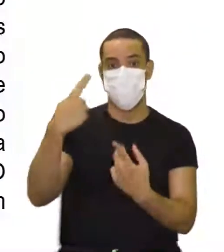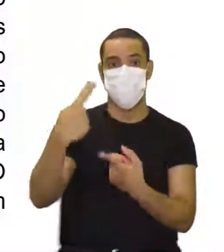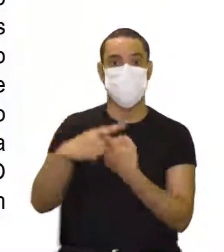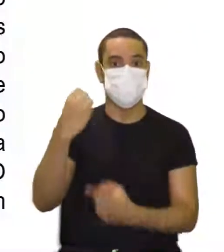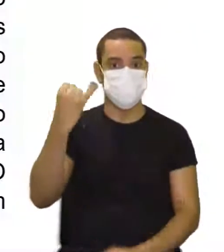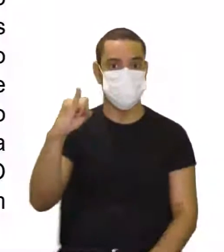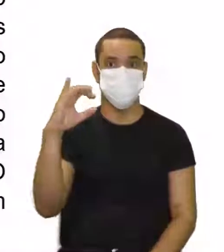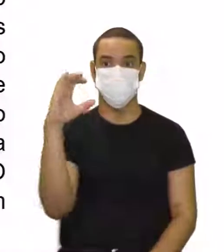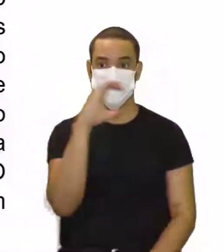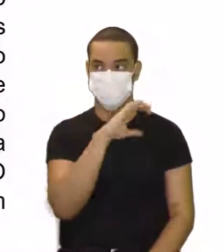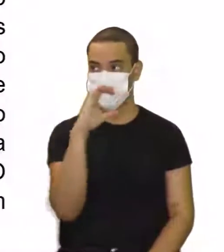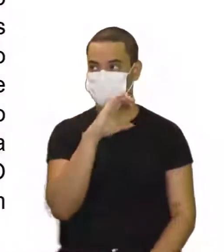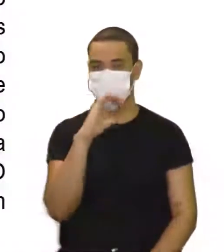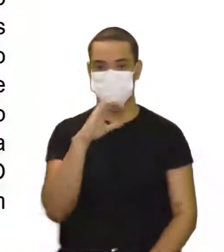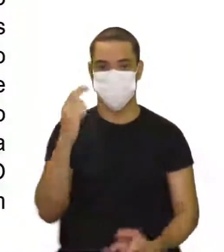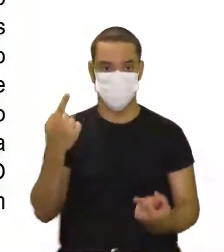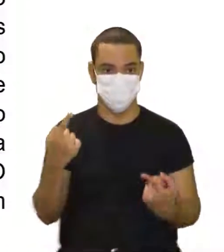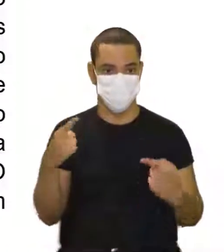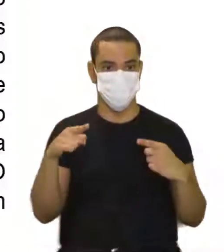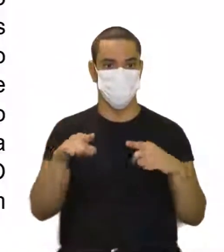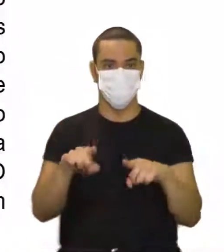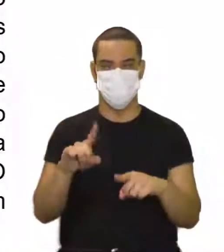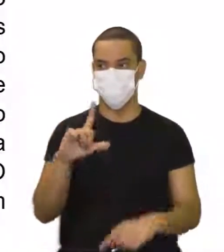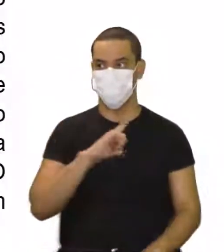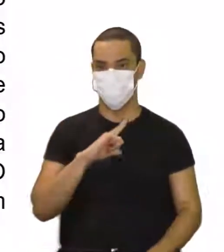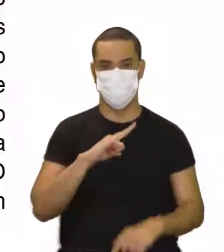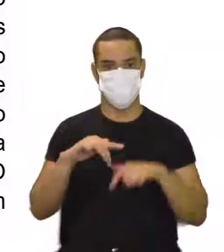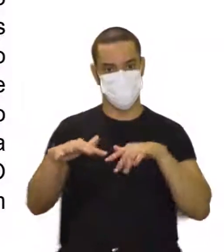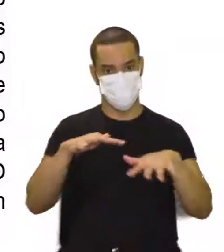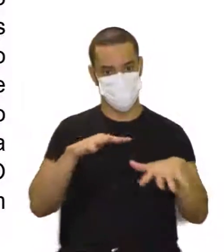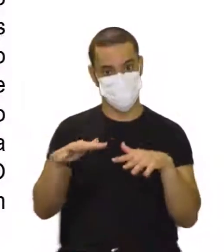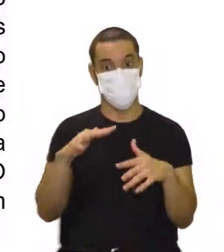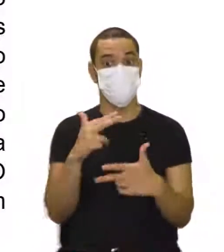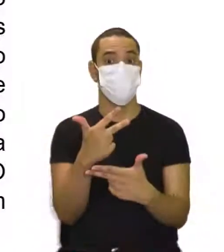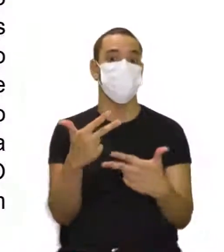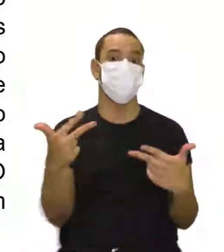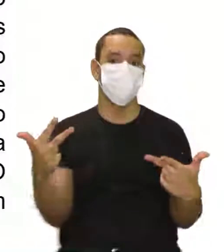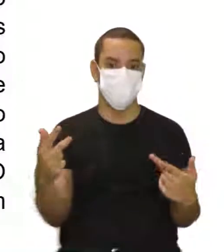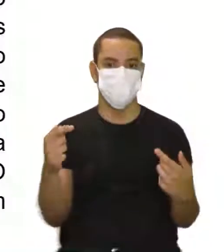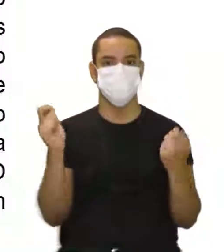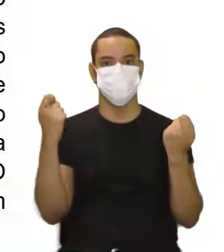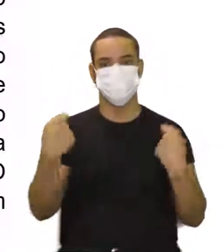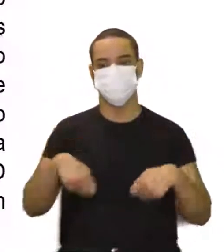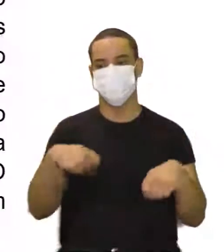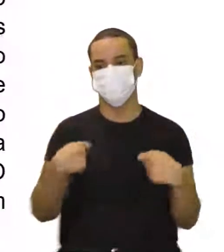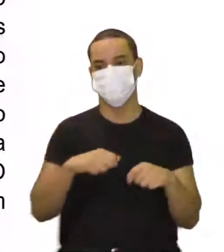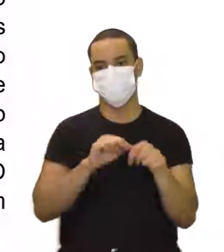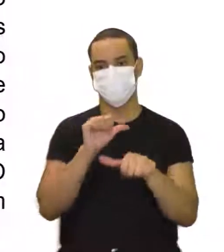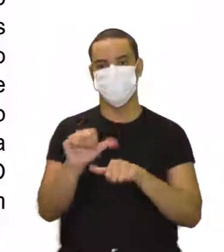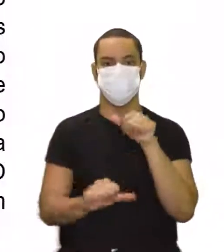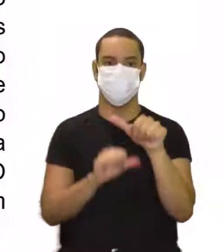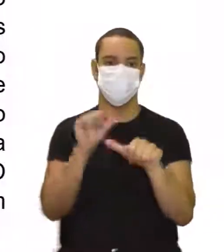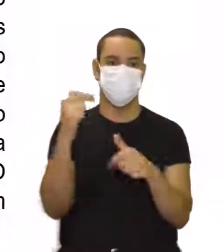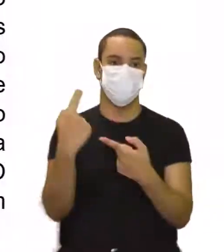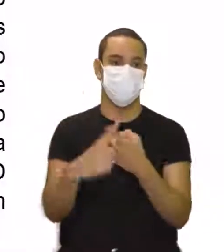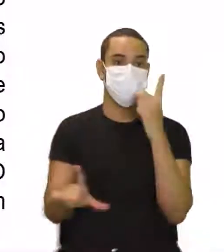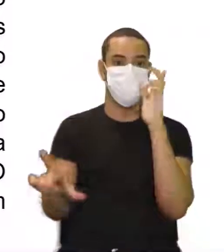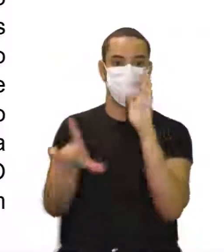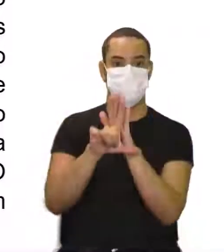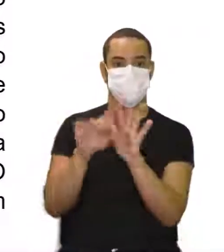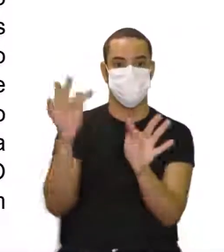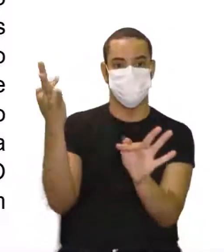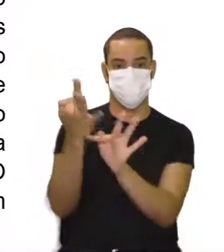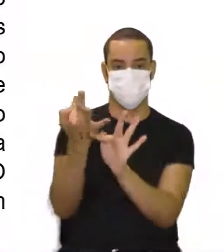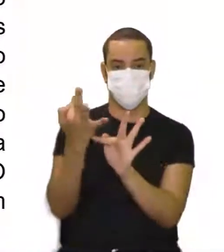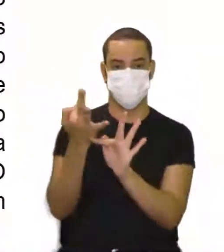constante, mesmo com o emissor em movimento, alguma coisa deveria mudar para que as leis da física continuassem